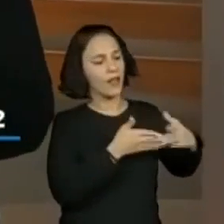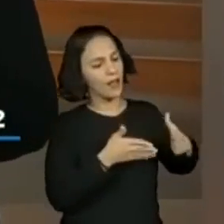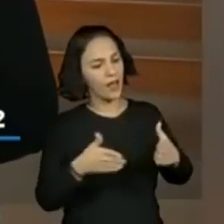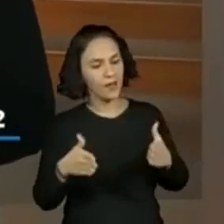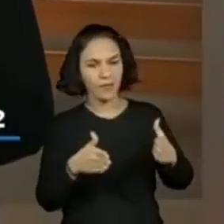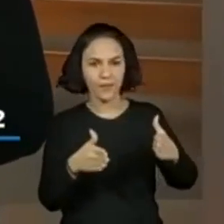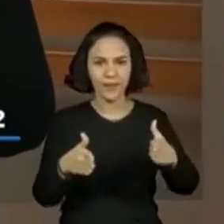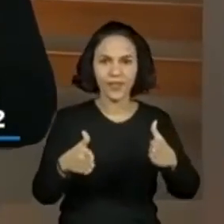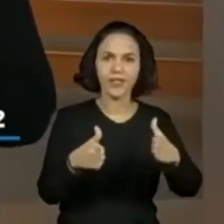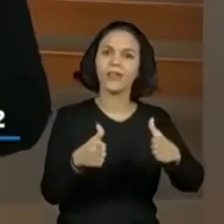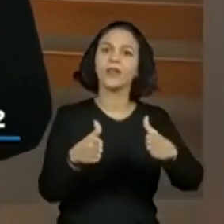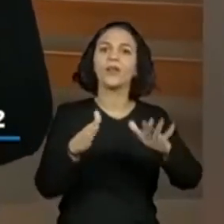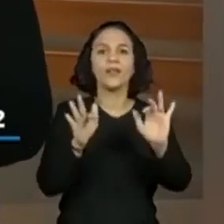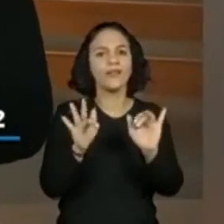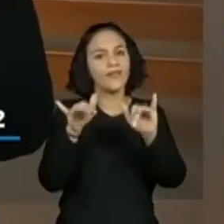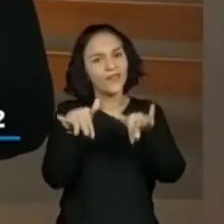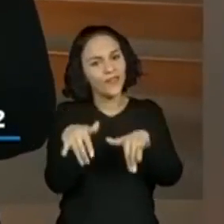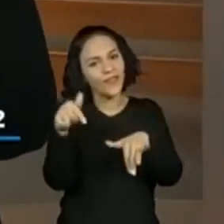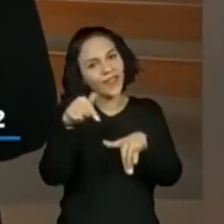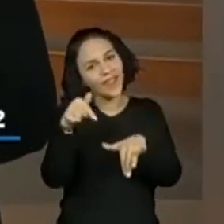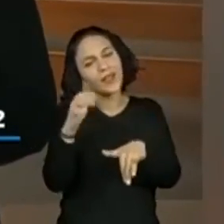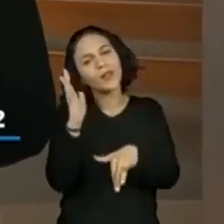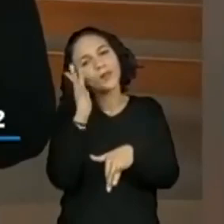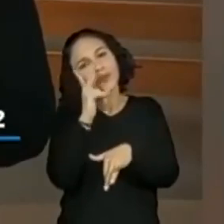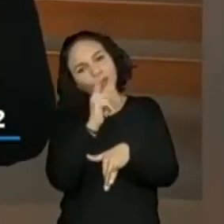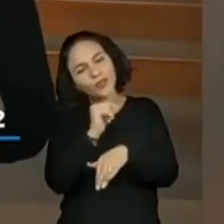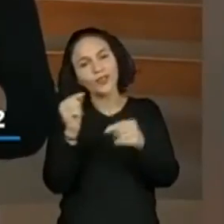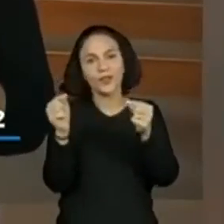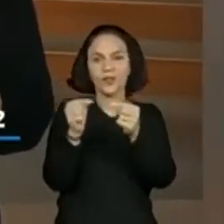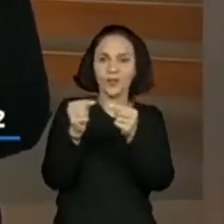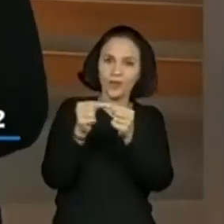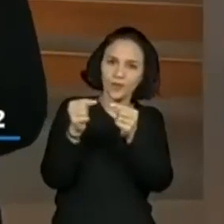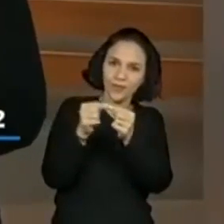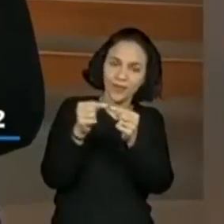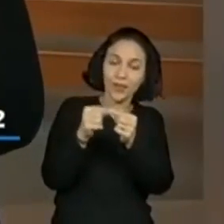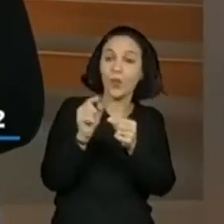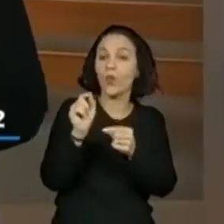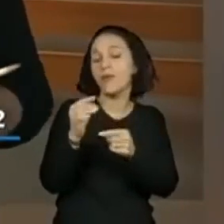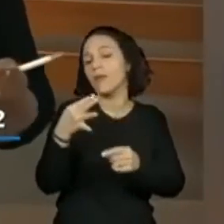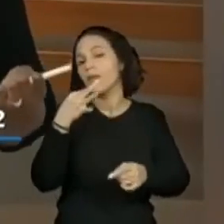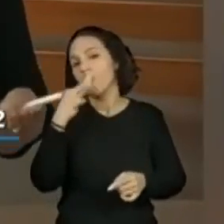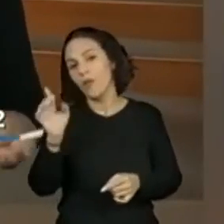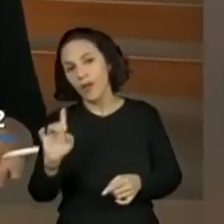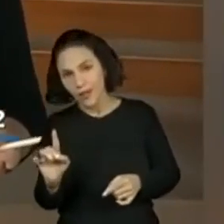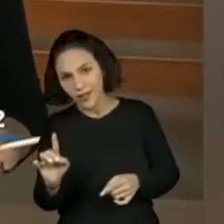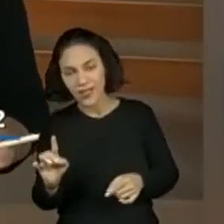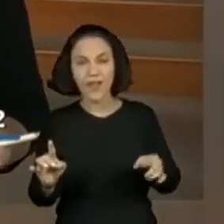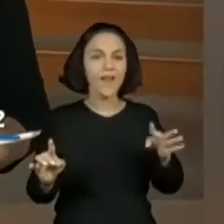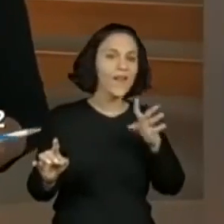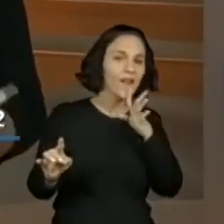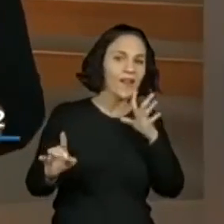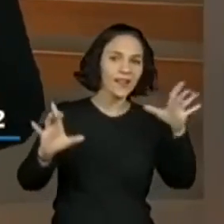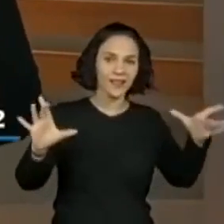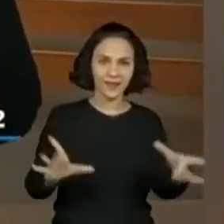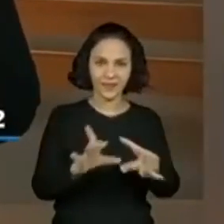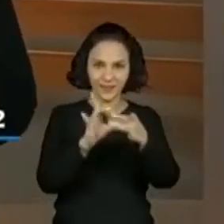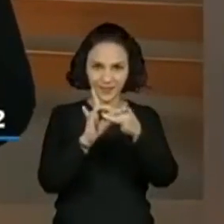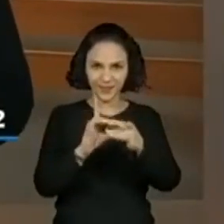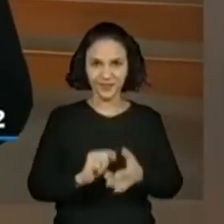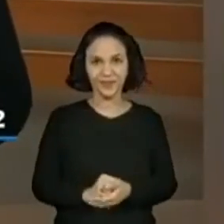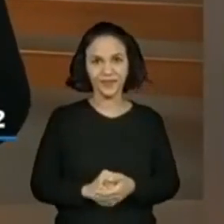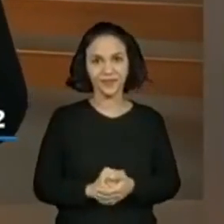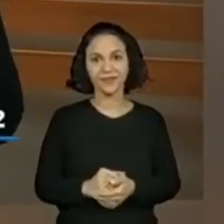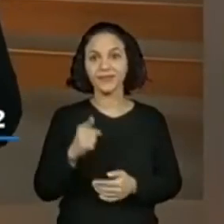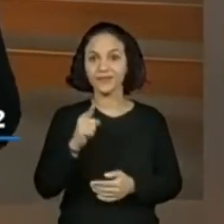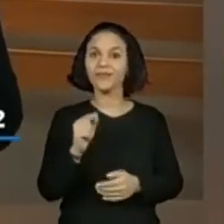gente fazer nosso final bonitinho, combinando a parte desconhecida com a parte conhecida. Esta foi